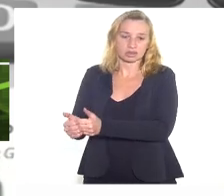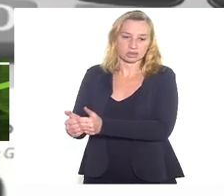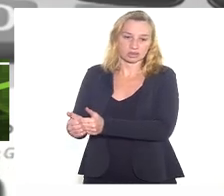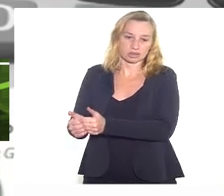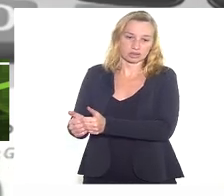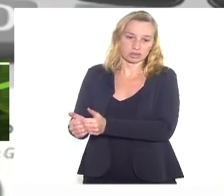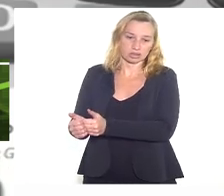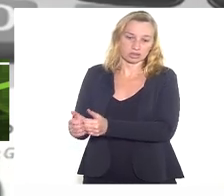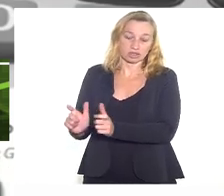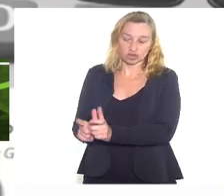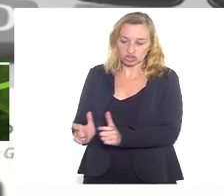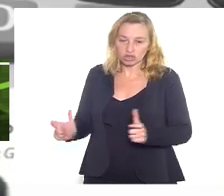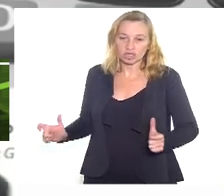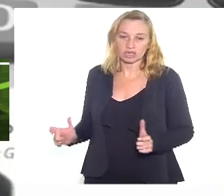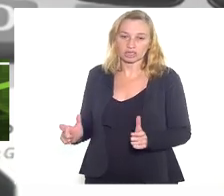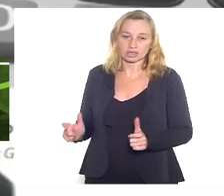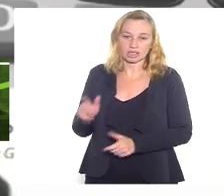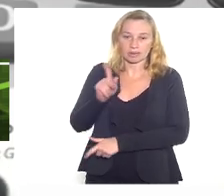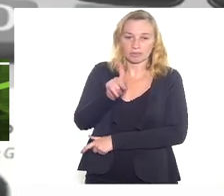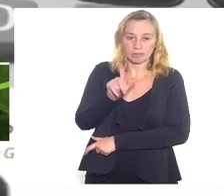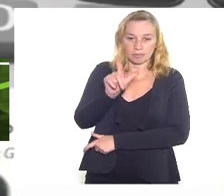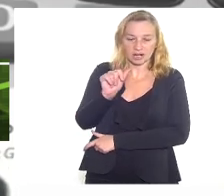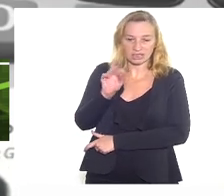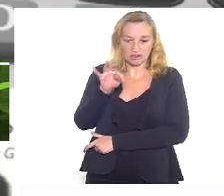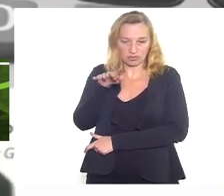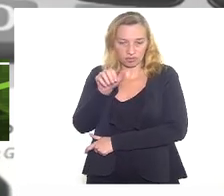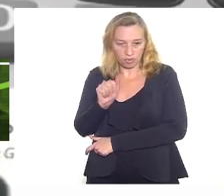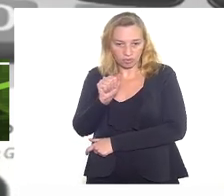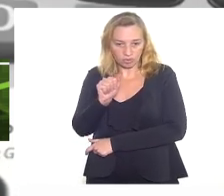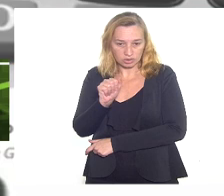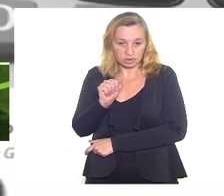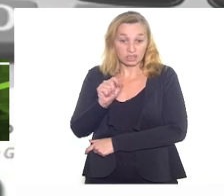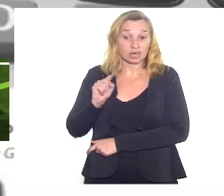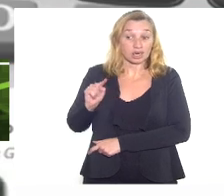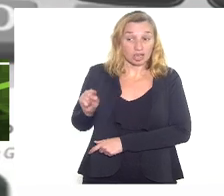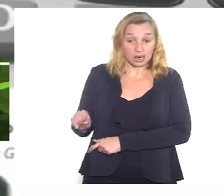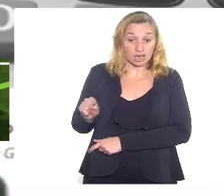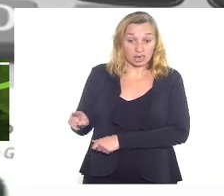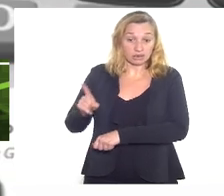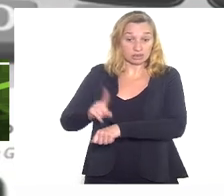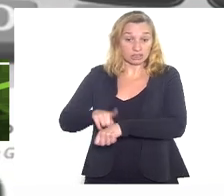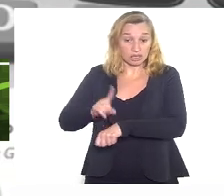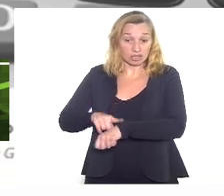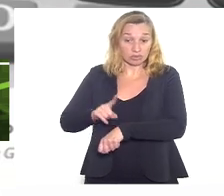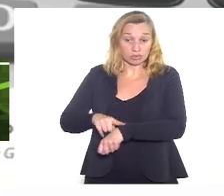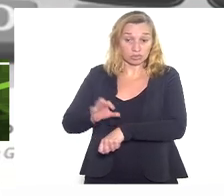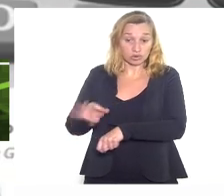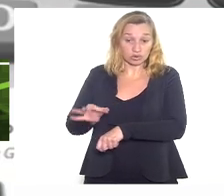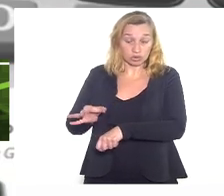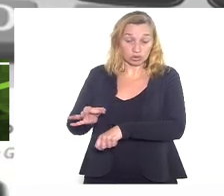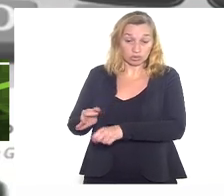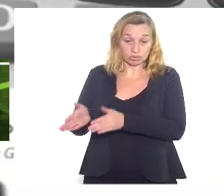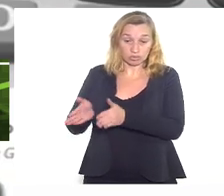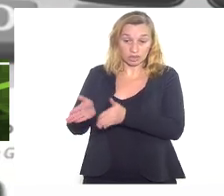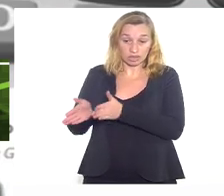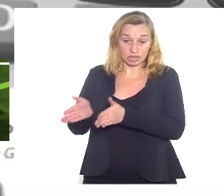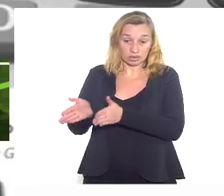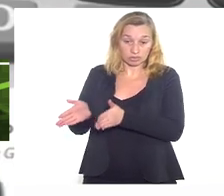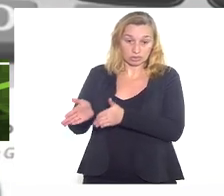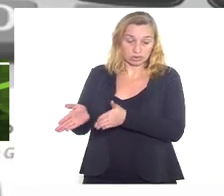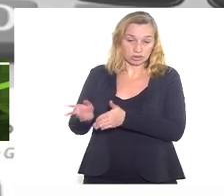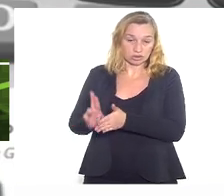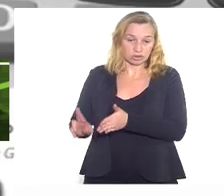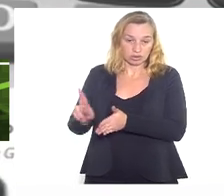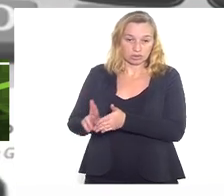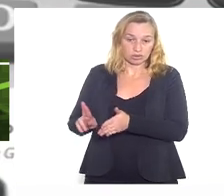de grandes plataformas e, como tal, sendo ele temporário, de acordo com o convênio 3,